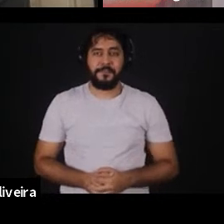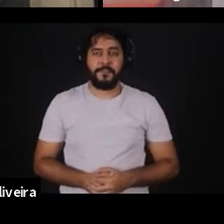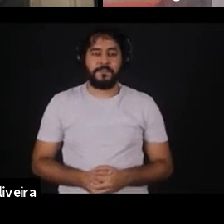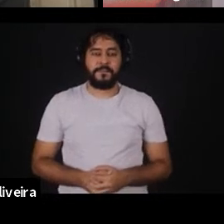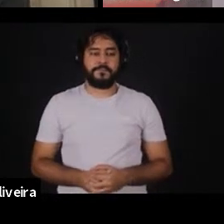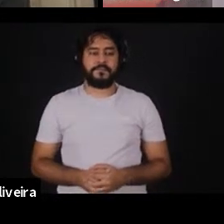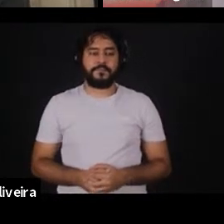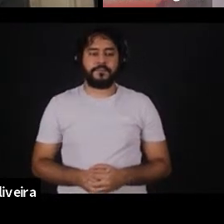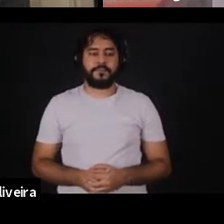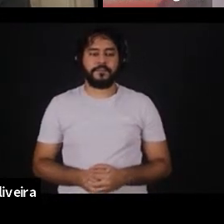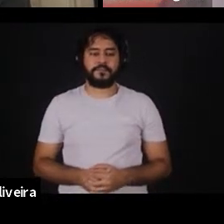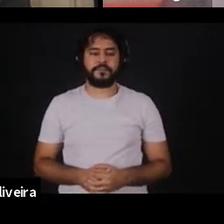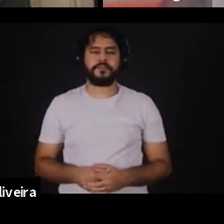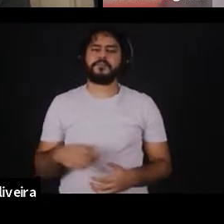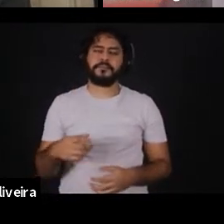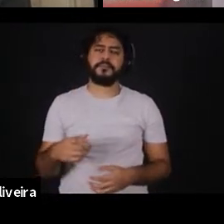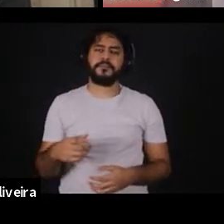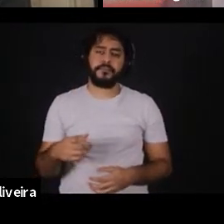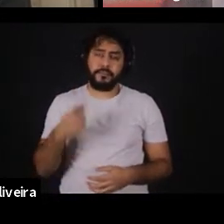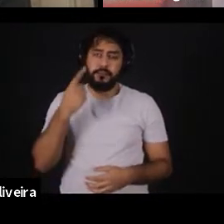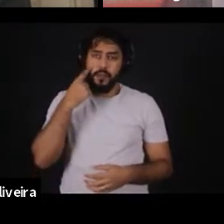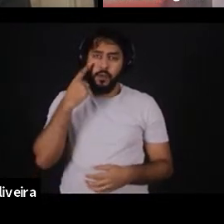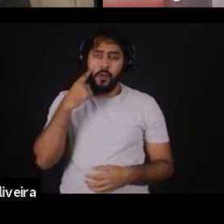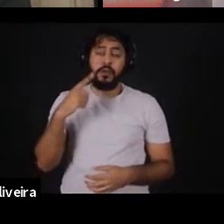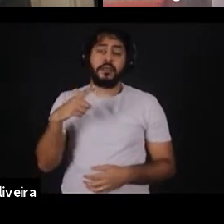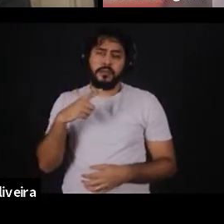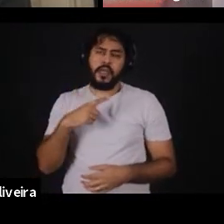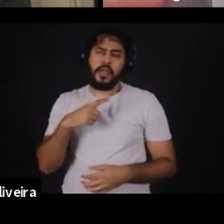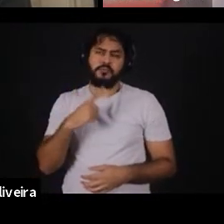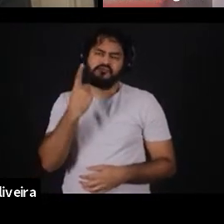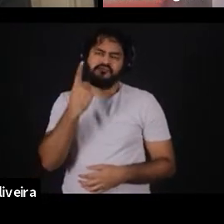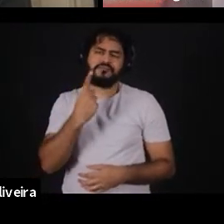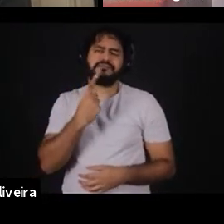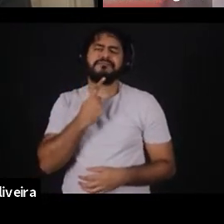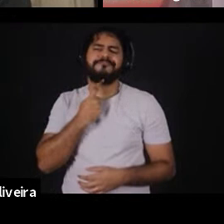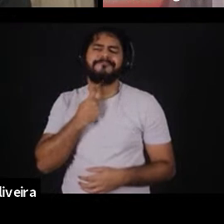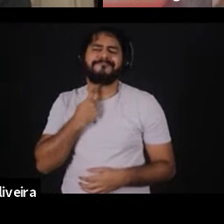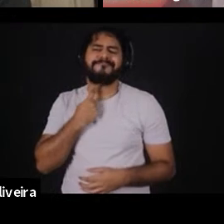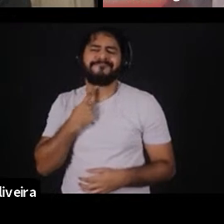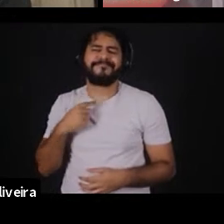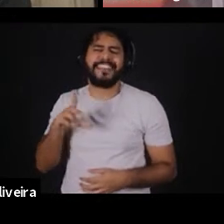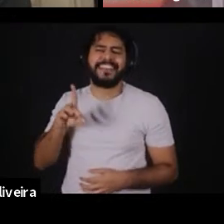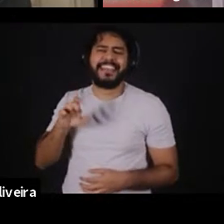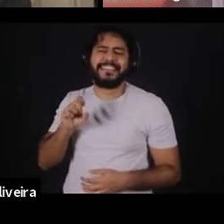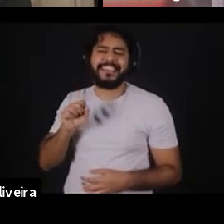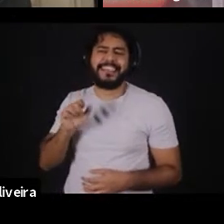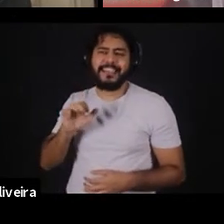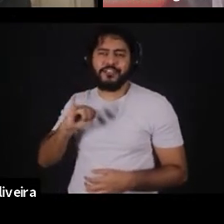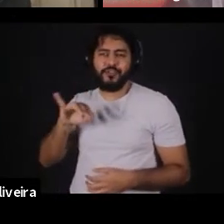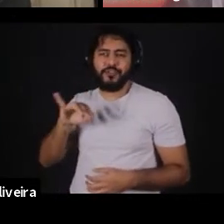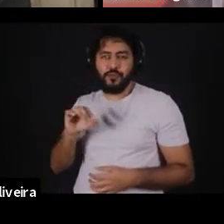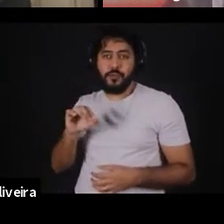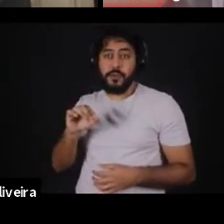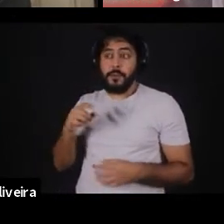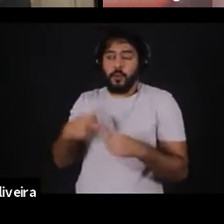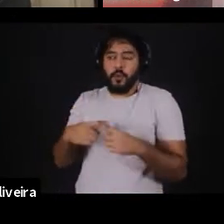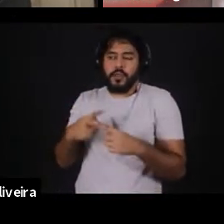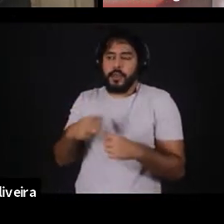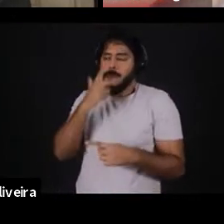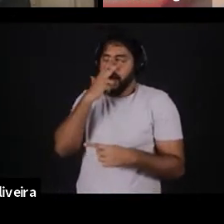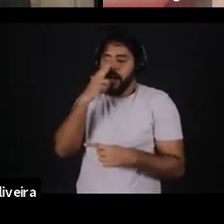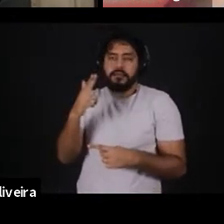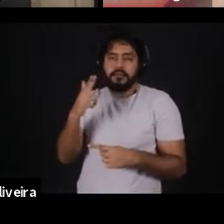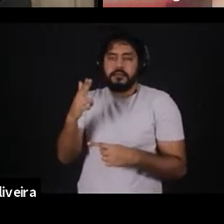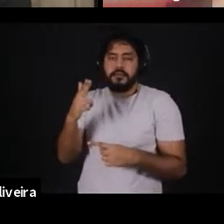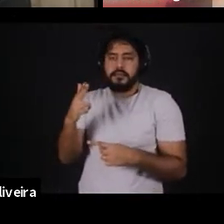Tem um desejo que eu acho que move as coisas que a gente pensa, que a gente tem certeza que a próxima coisa ela vai se revelar, assim. A gente não sabe o